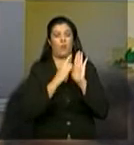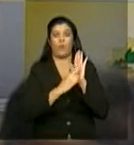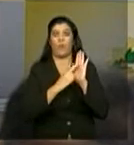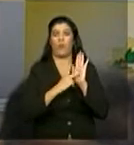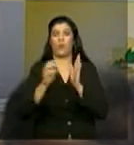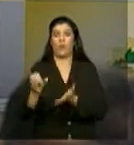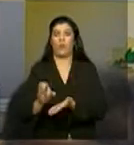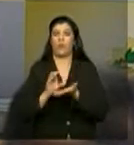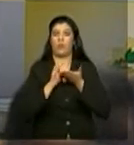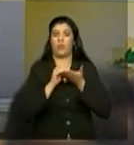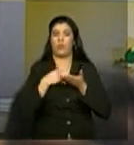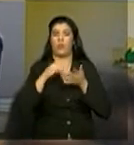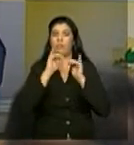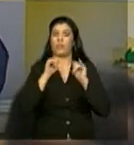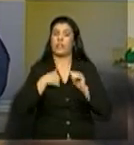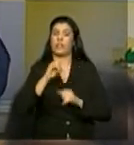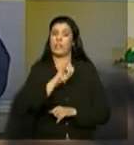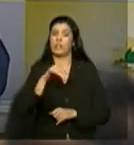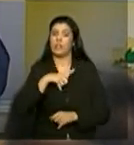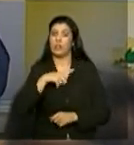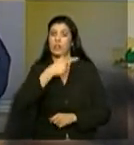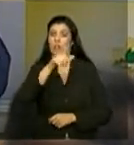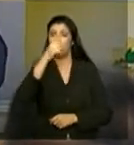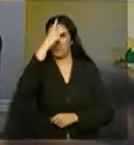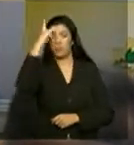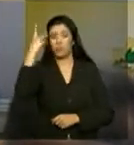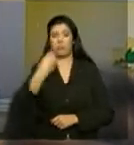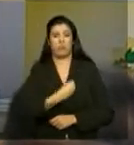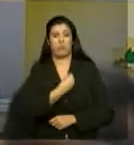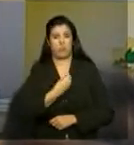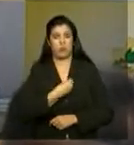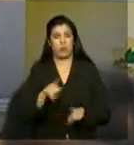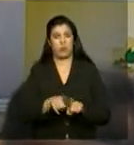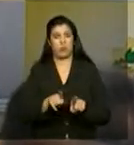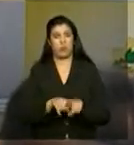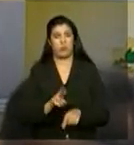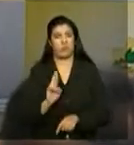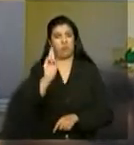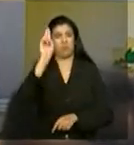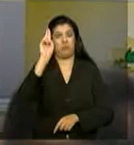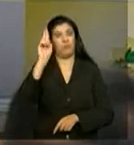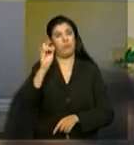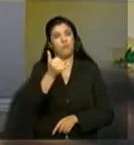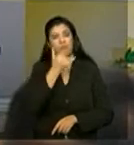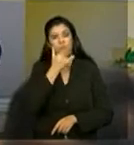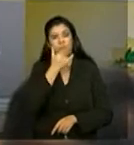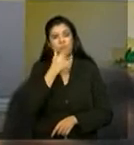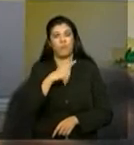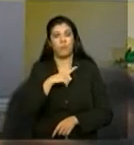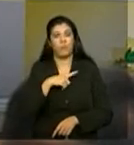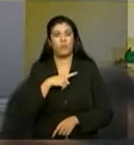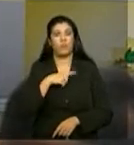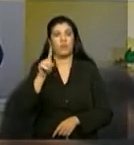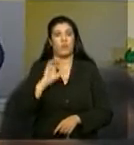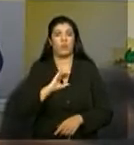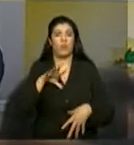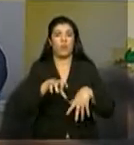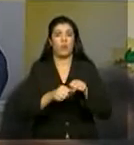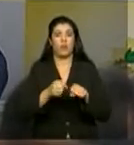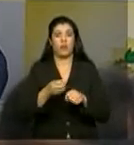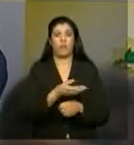cerimônia e caso tenhamos a presença de outras autoridades eu peço que o cerimonial faça o